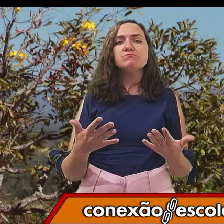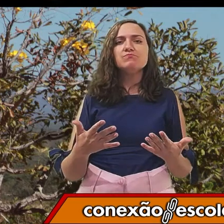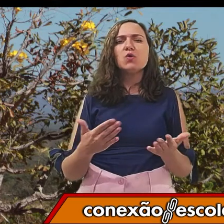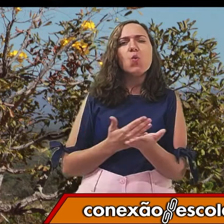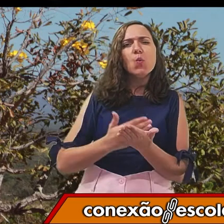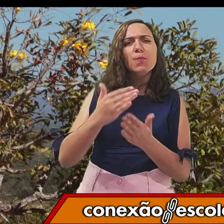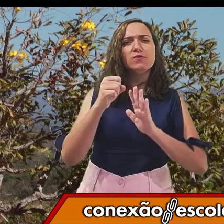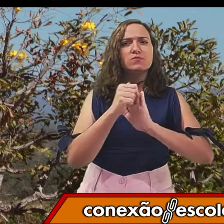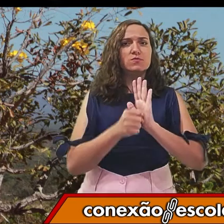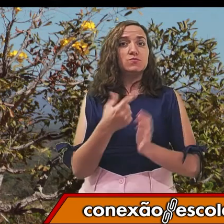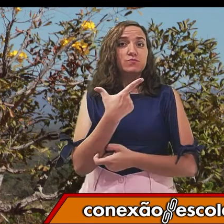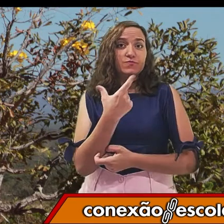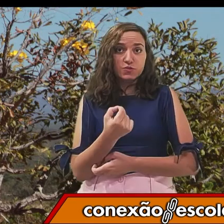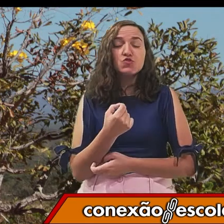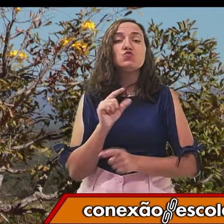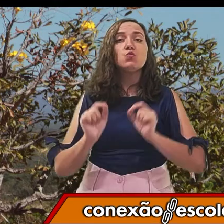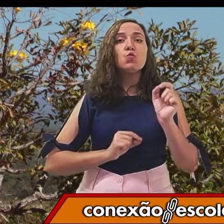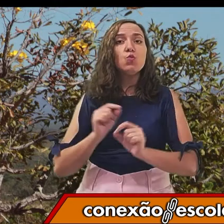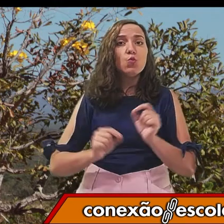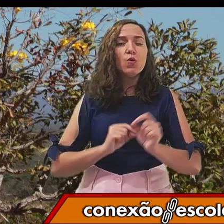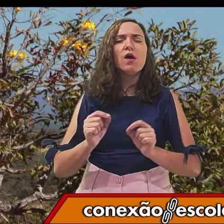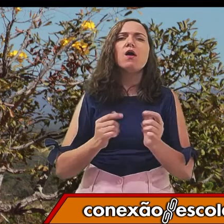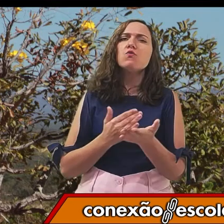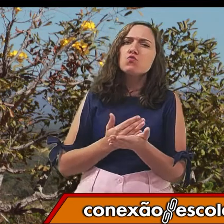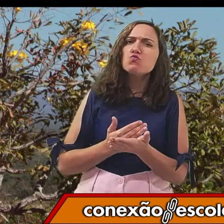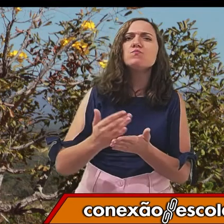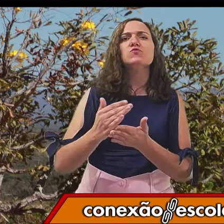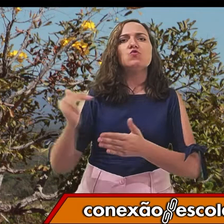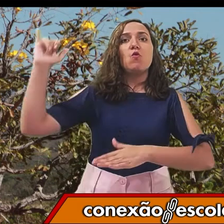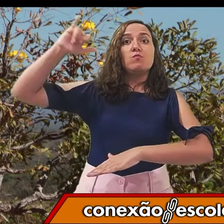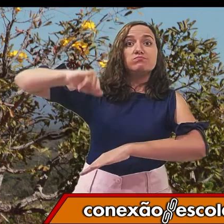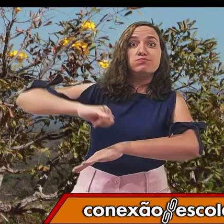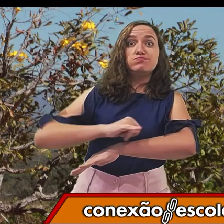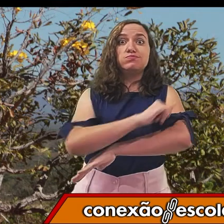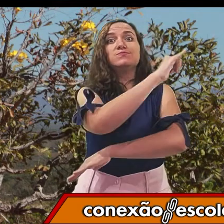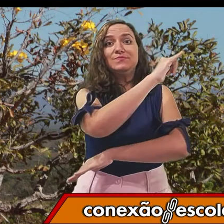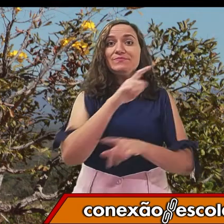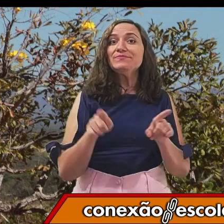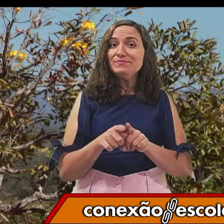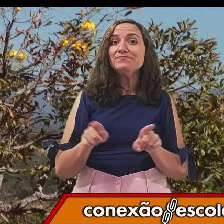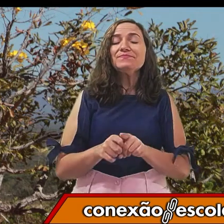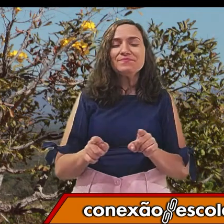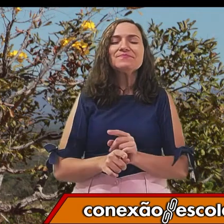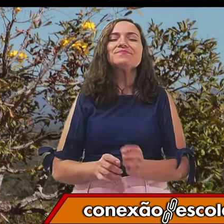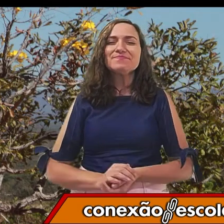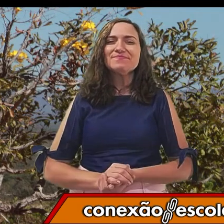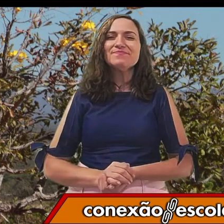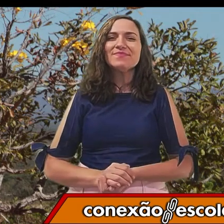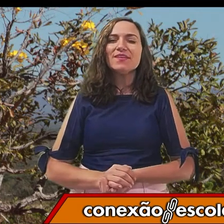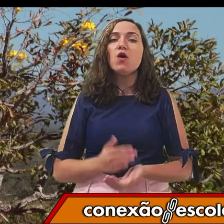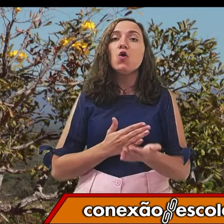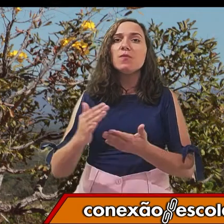aliás, do século XX, foram realizados os primeiros voos de avião. A invenção do motor a jato,